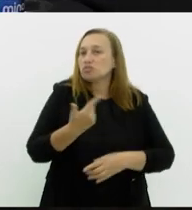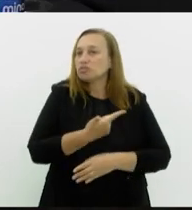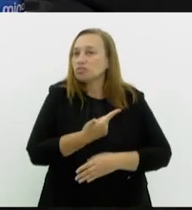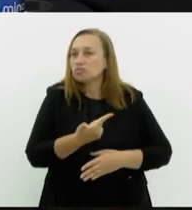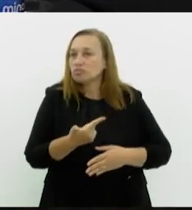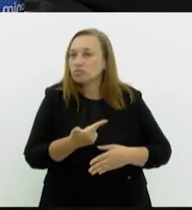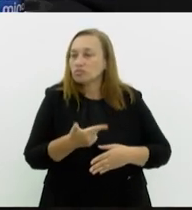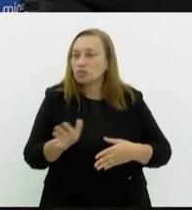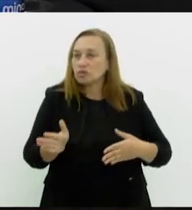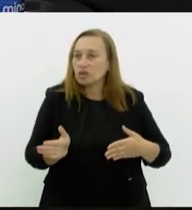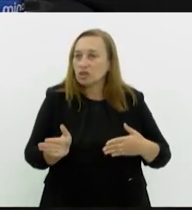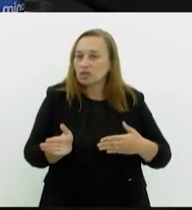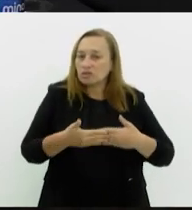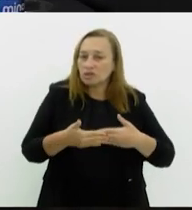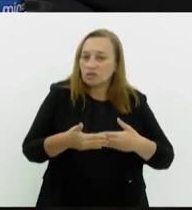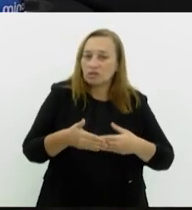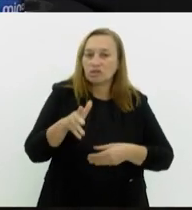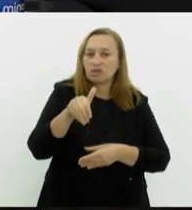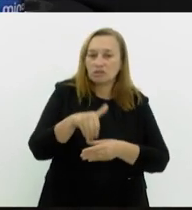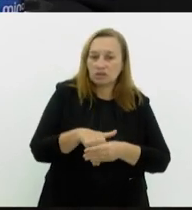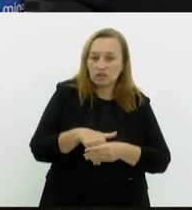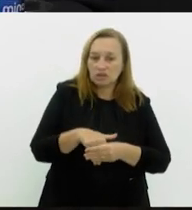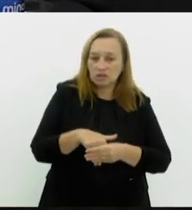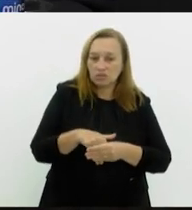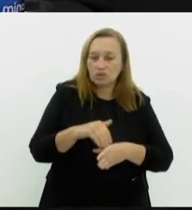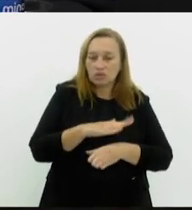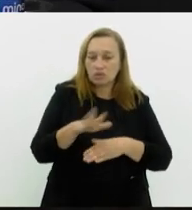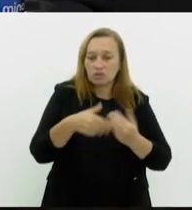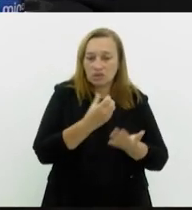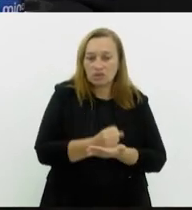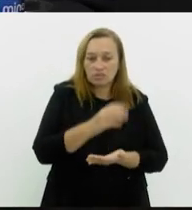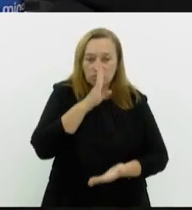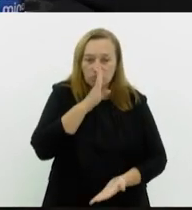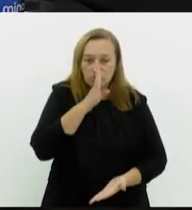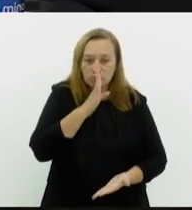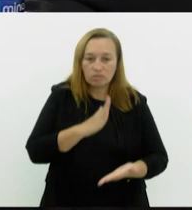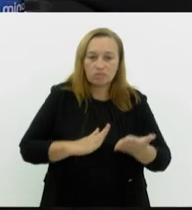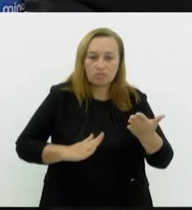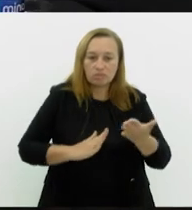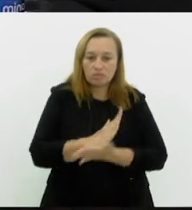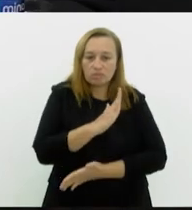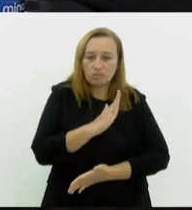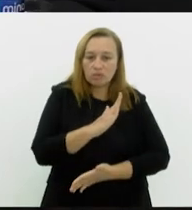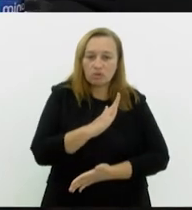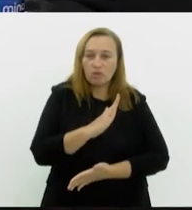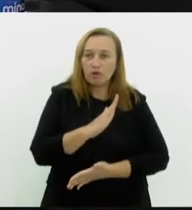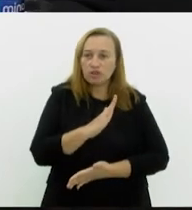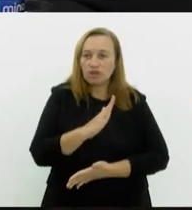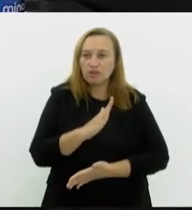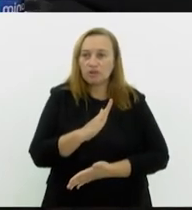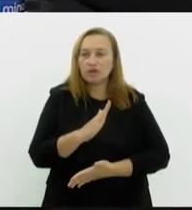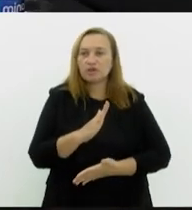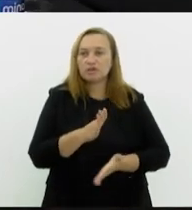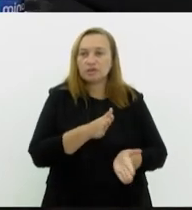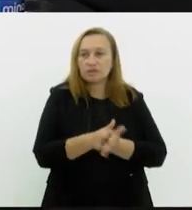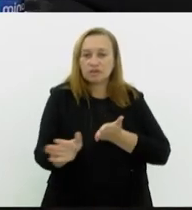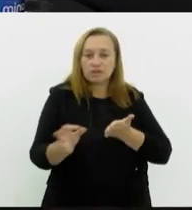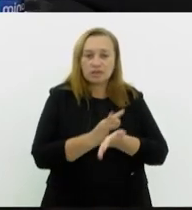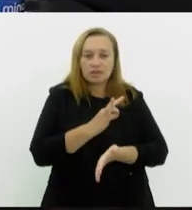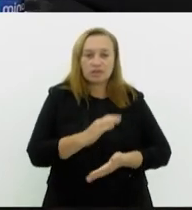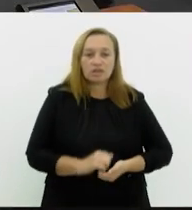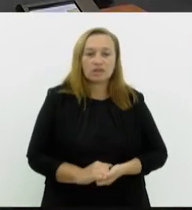discutir. Cerrada a discussão. Em votação, os senhores que aprovam permaneçam como estão. Aprovado, vai